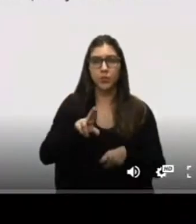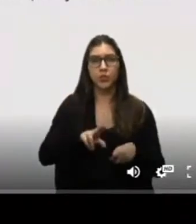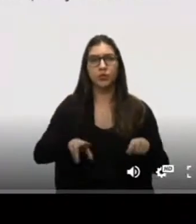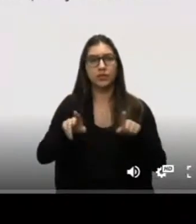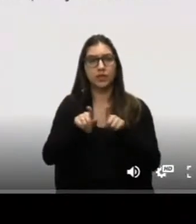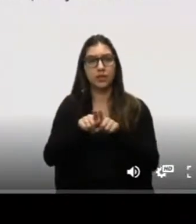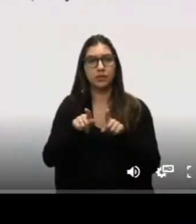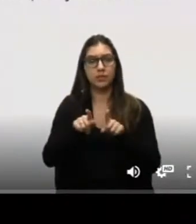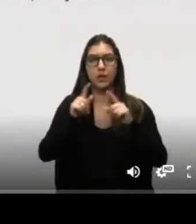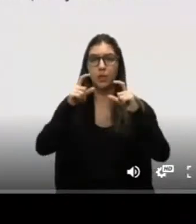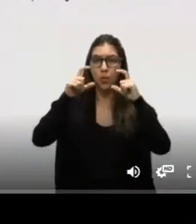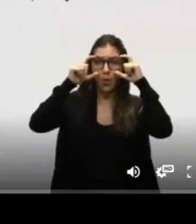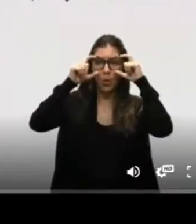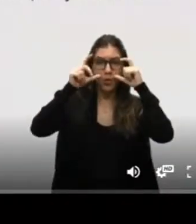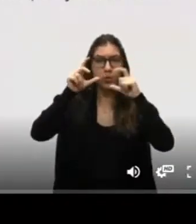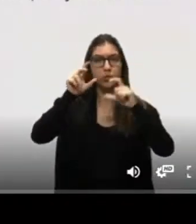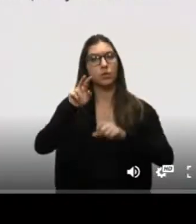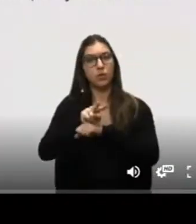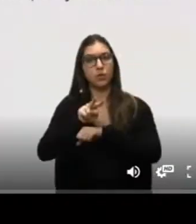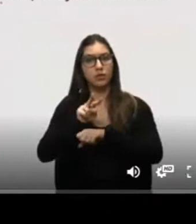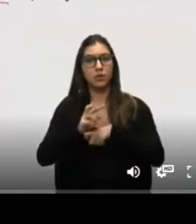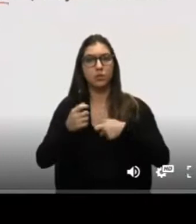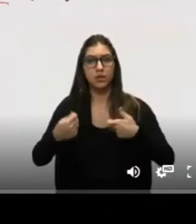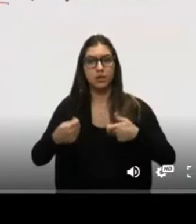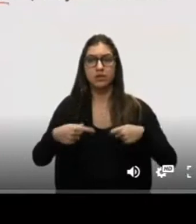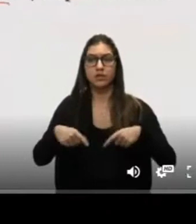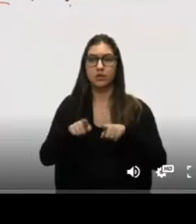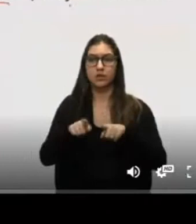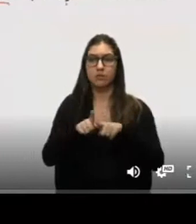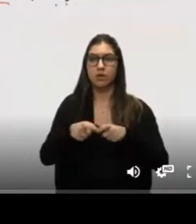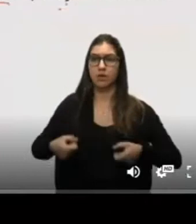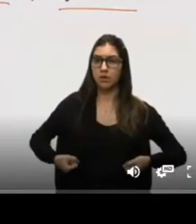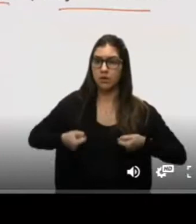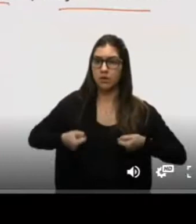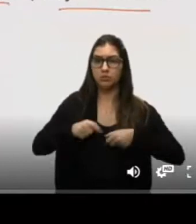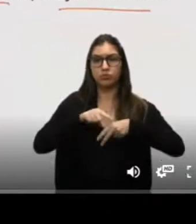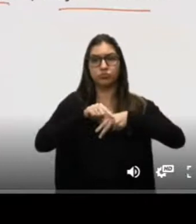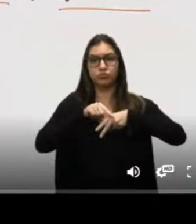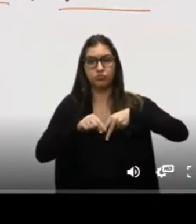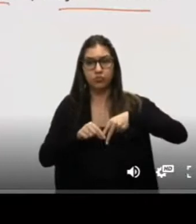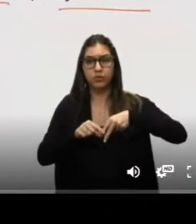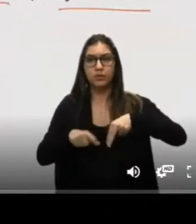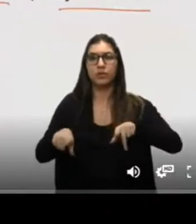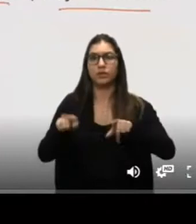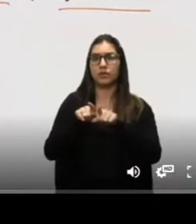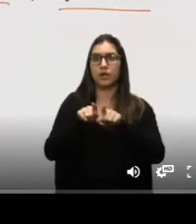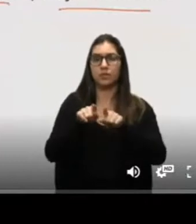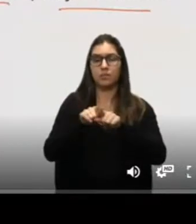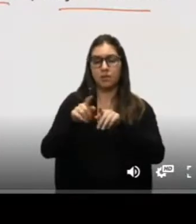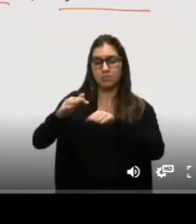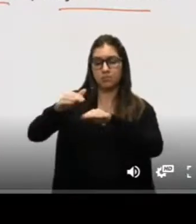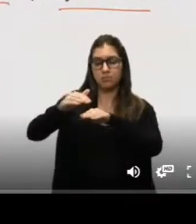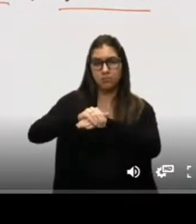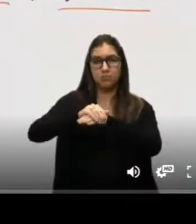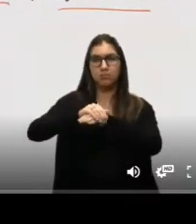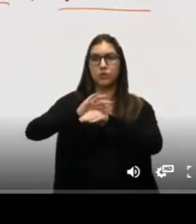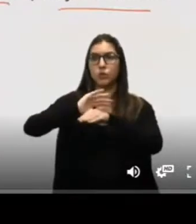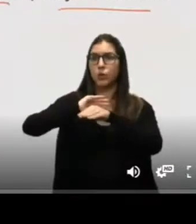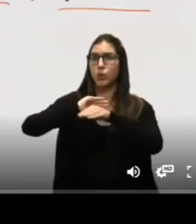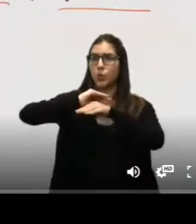também óculos de proteção, calças compridas, calçado fechado onde nenhuma parte do pé